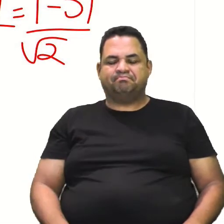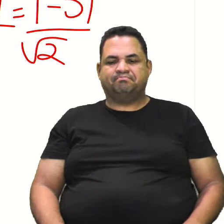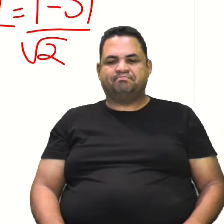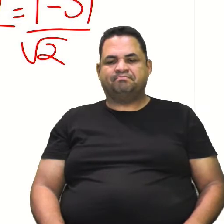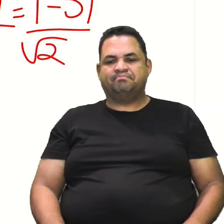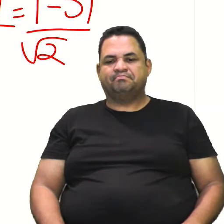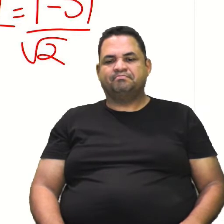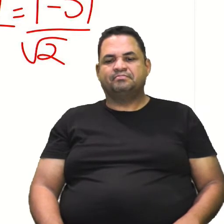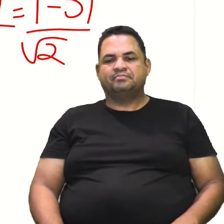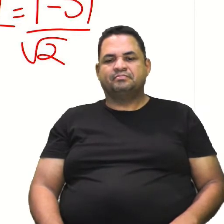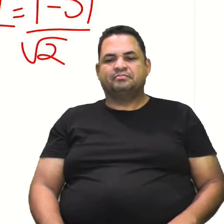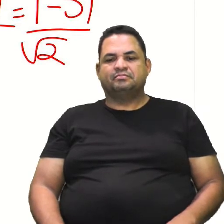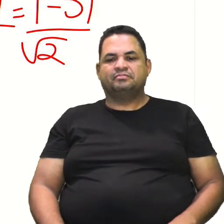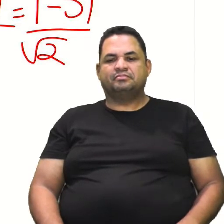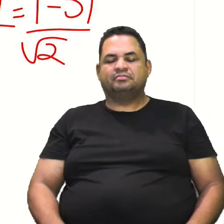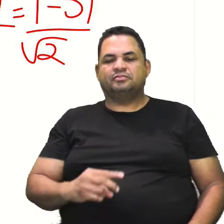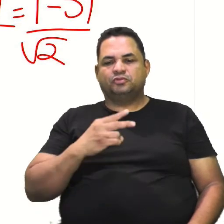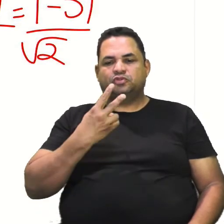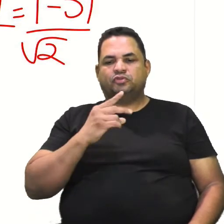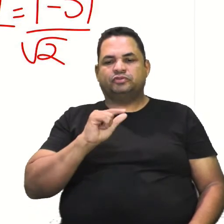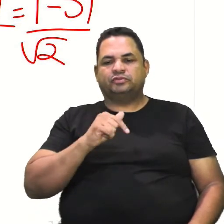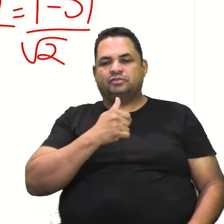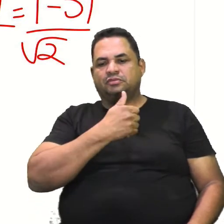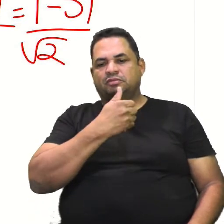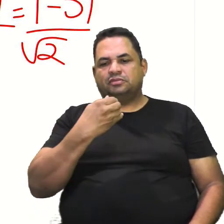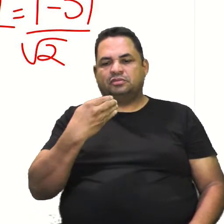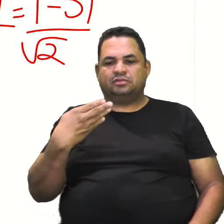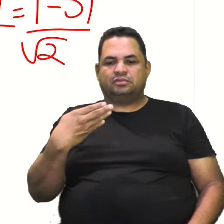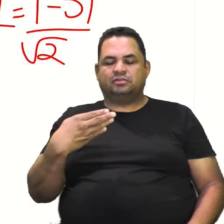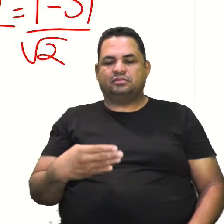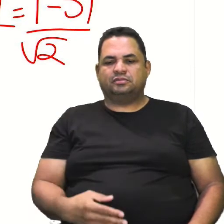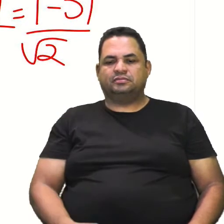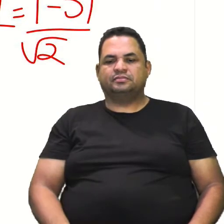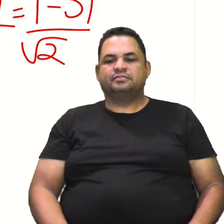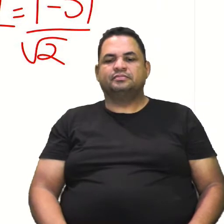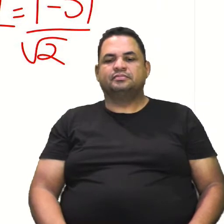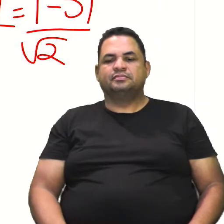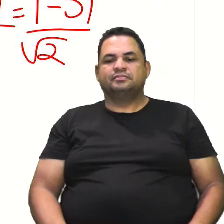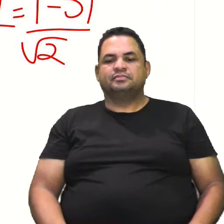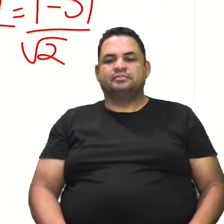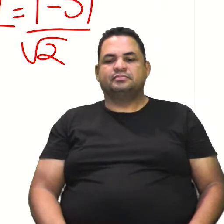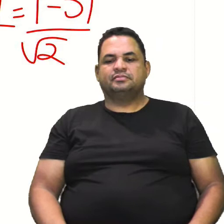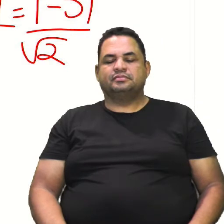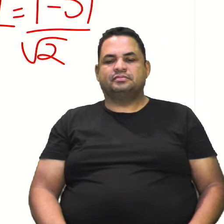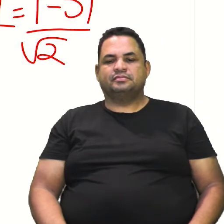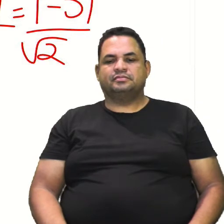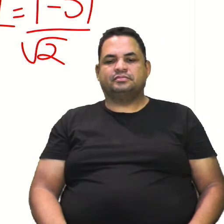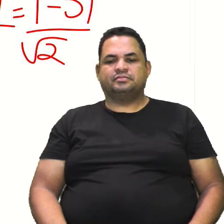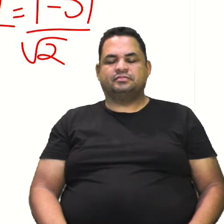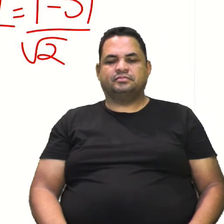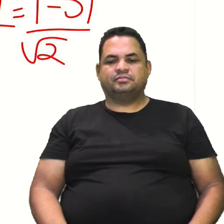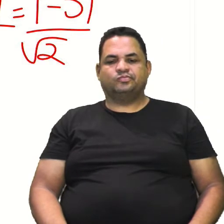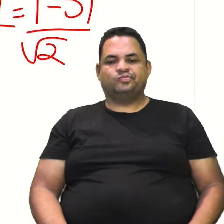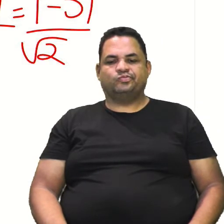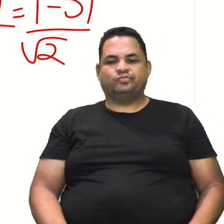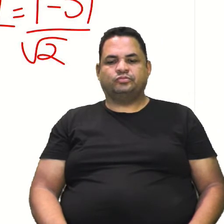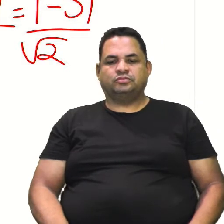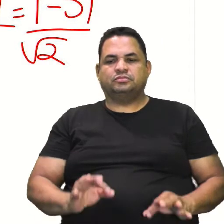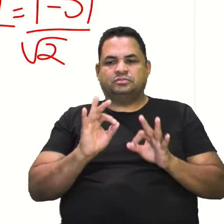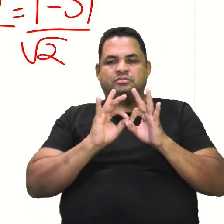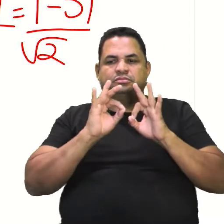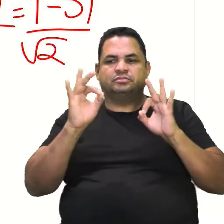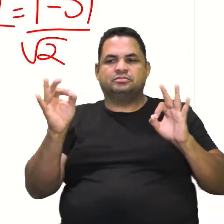3 dividido por 1,4, 2,14. 2,14. Um pouquinho maior, porque é um pouquinho menor. Isso.